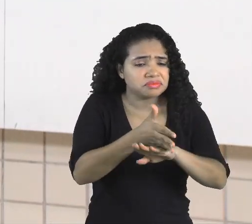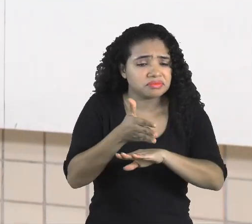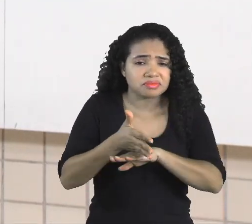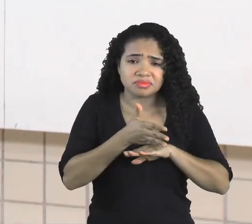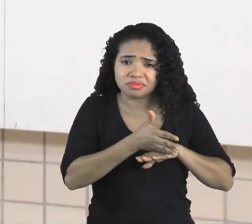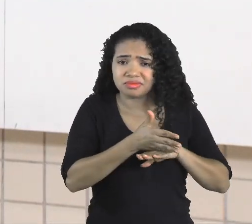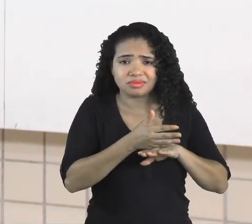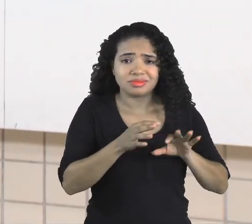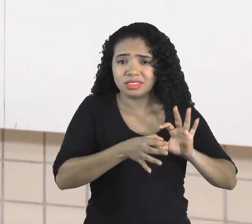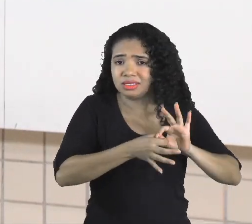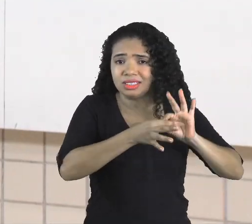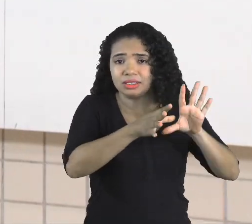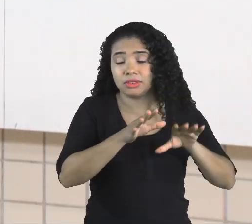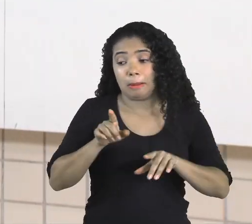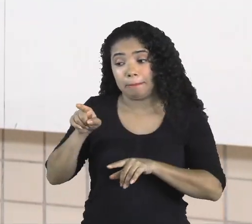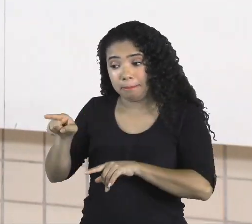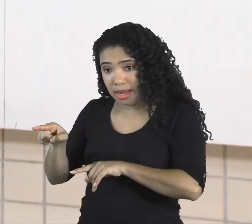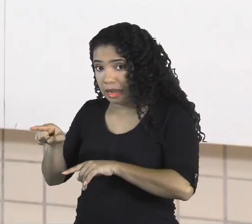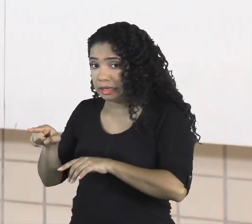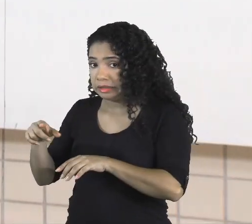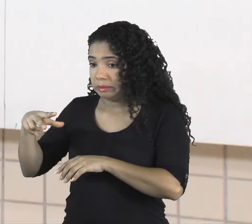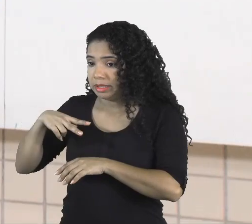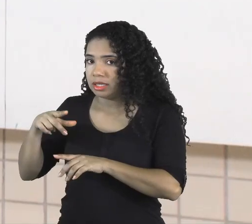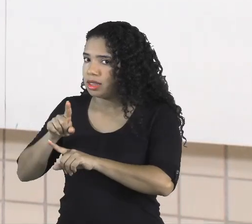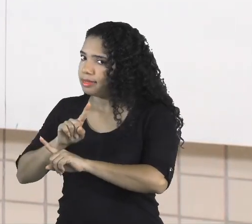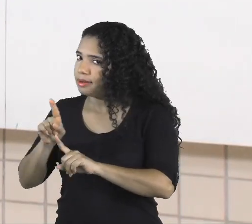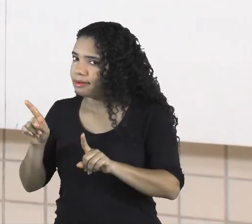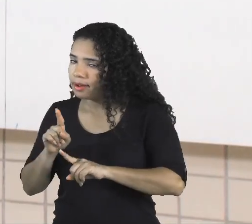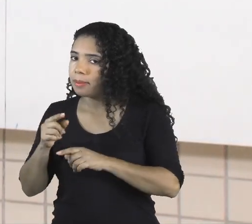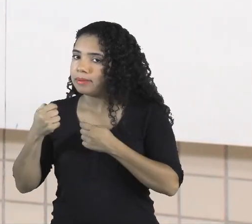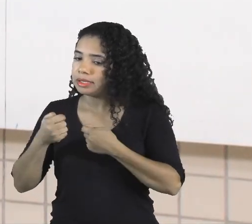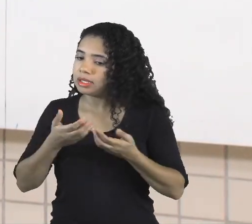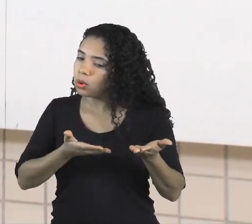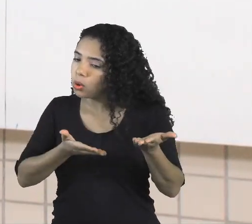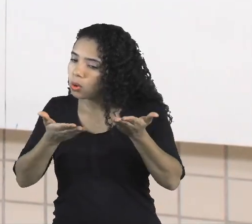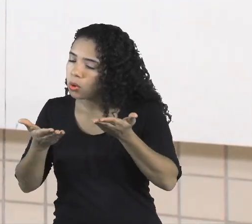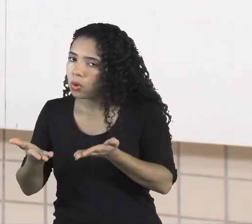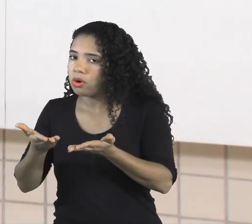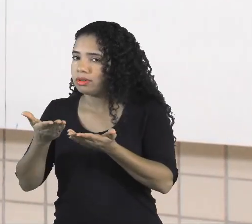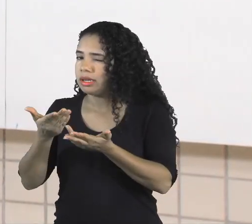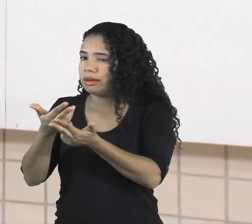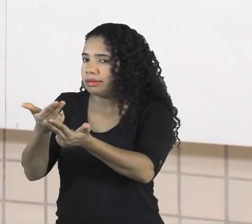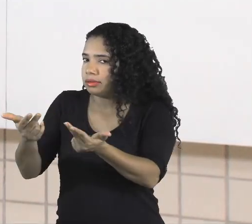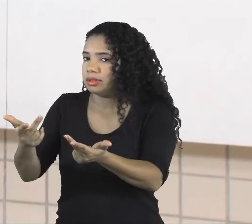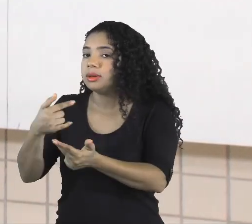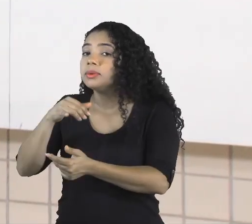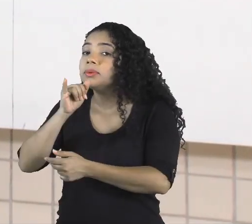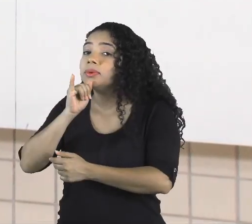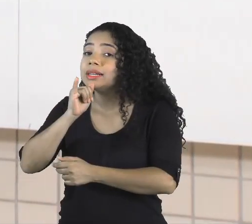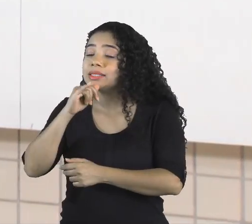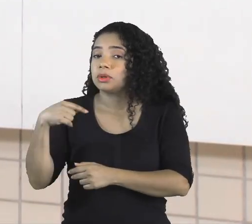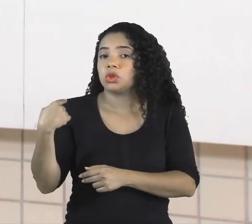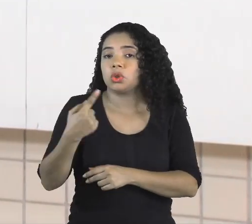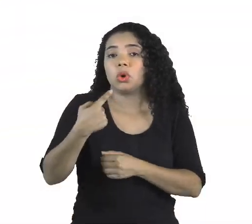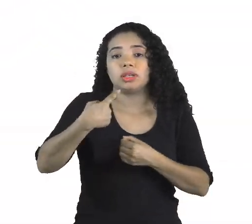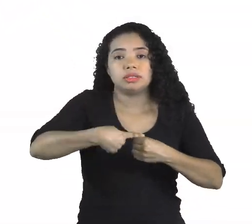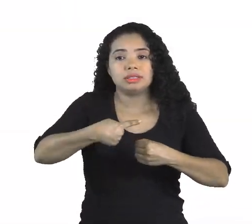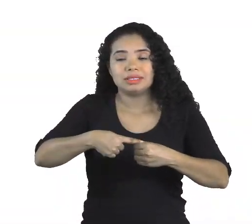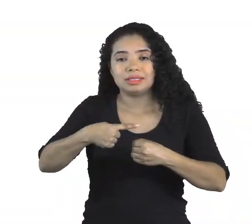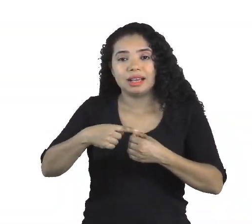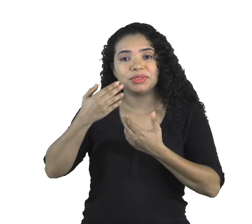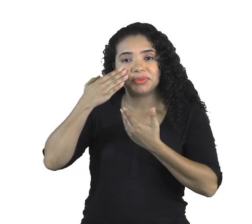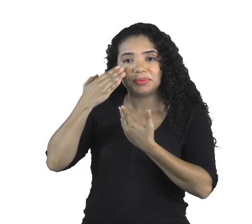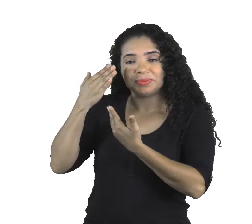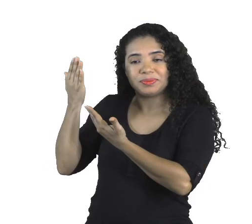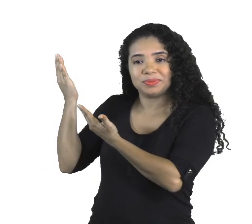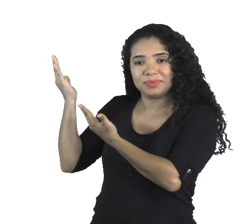pessoa deixe que você entra. Olhe na sua tela essa foto, um exemplo aqui da nossa cidade de espaço público e